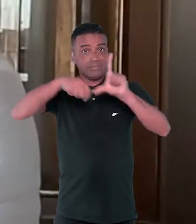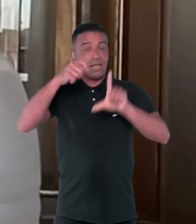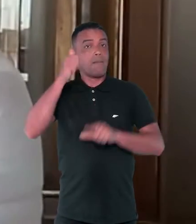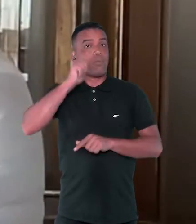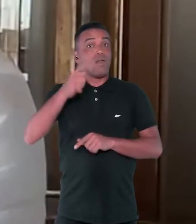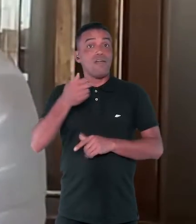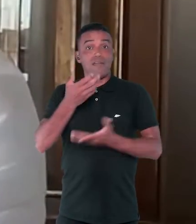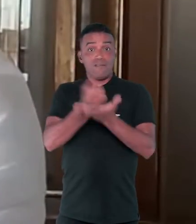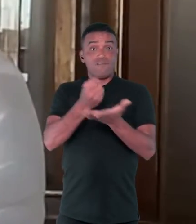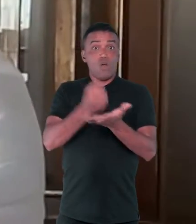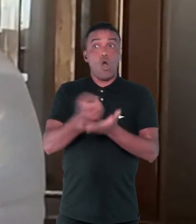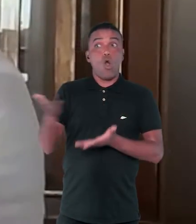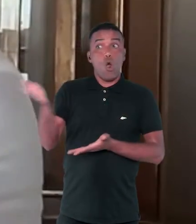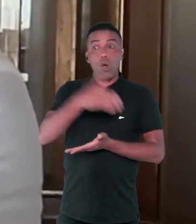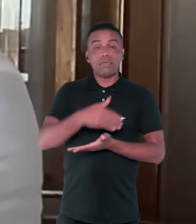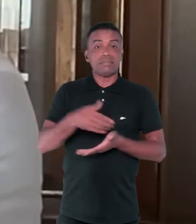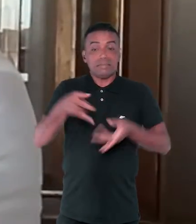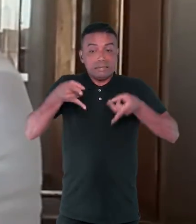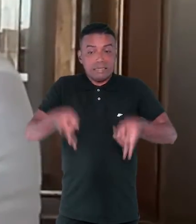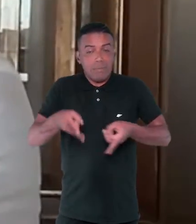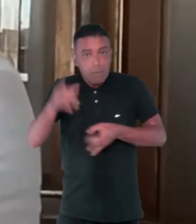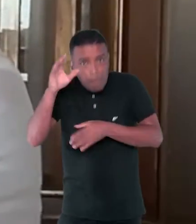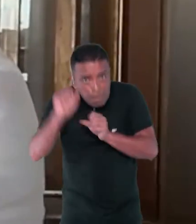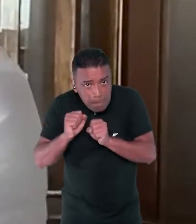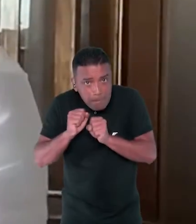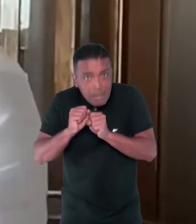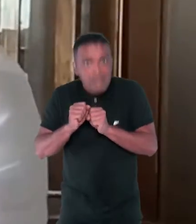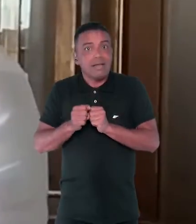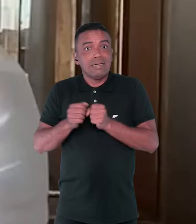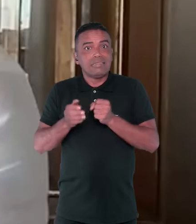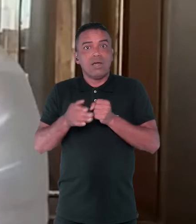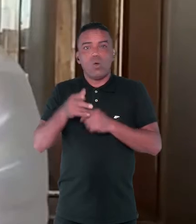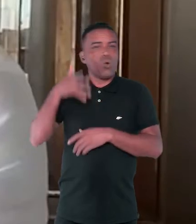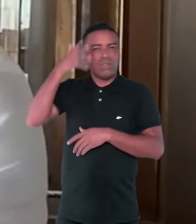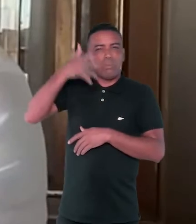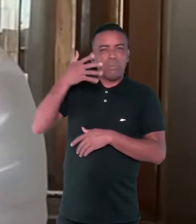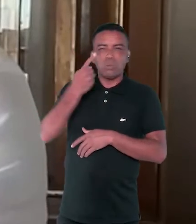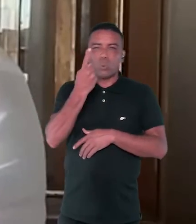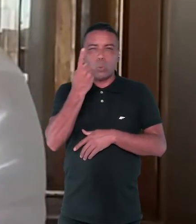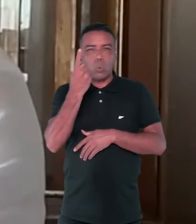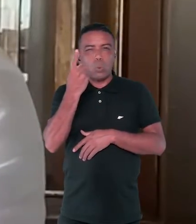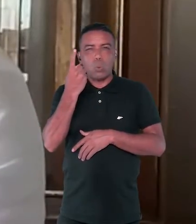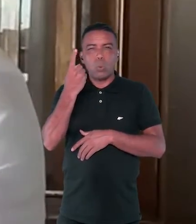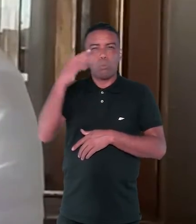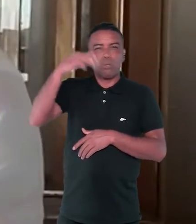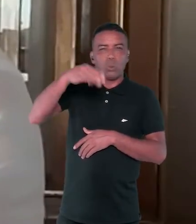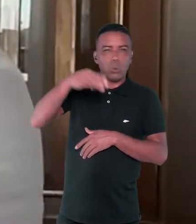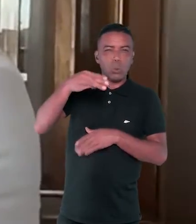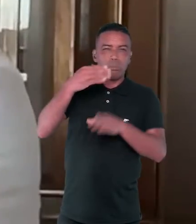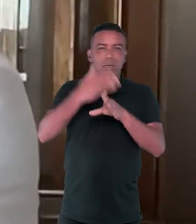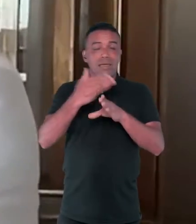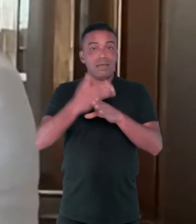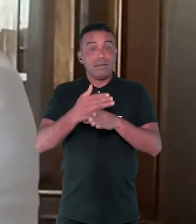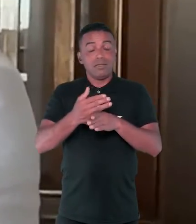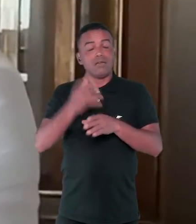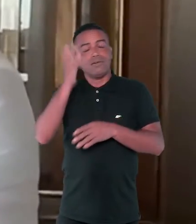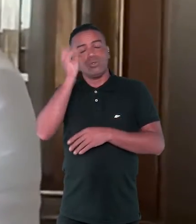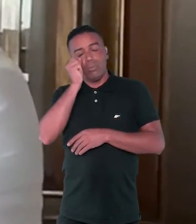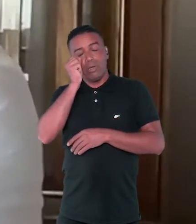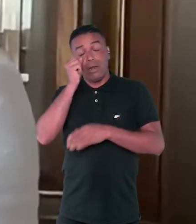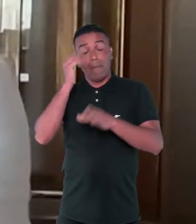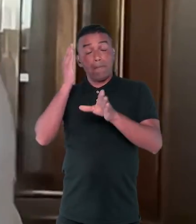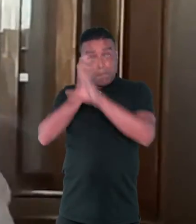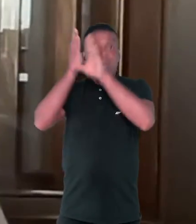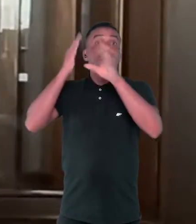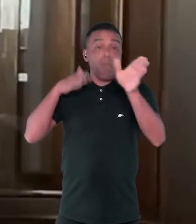mulher voltou e passou assim no corredor, eu baixei na cama para ela me ver, mas ele deu depoimento de 1 minuto e meio, dizendo que estava cochilando, quando acordou, viu aquilo tudo e tal.